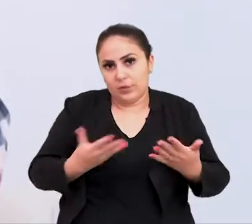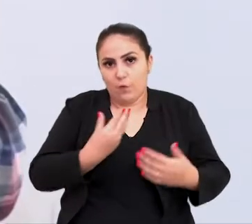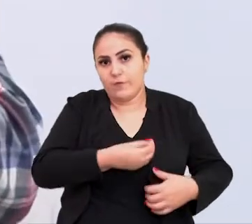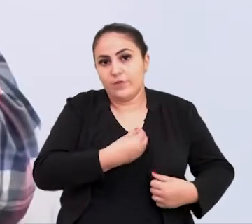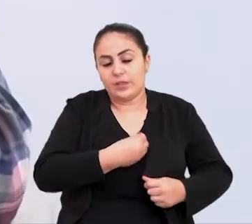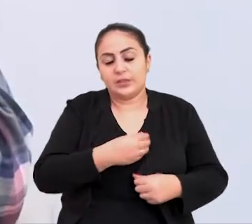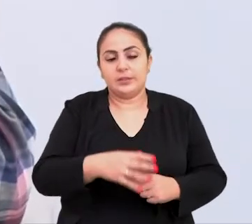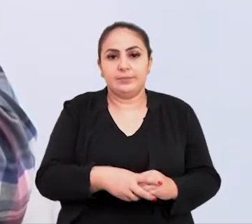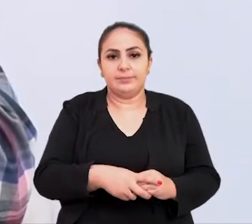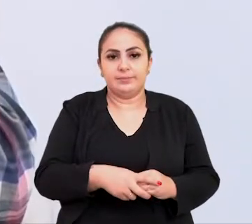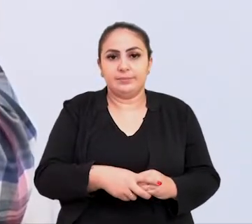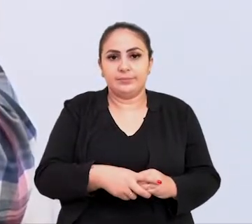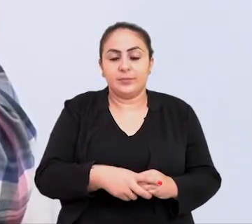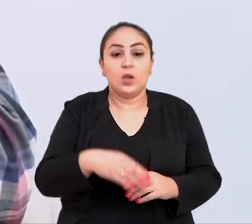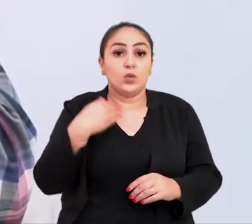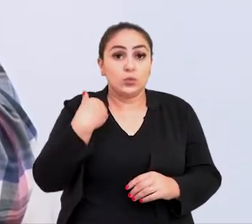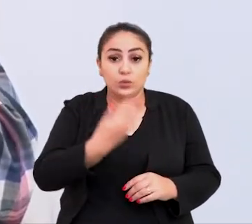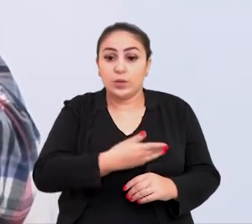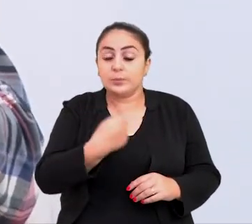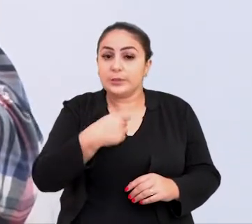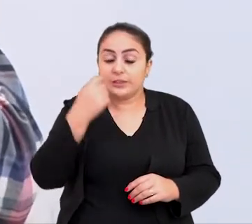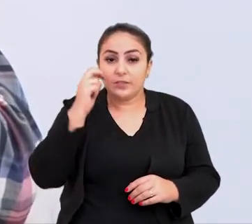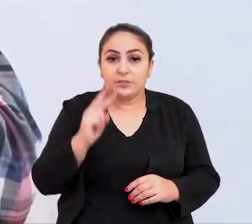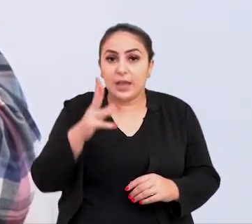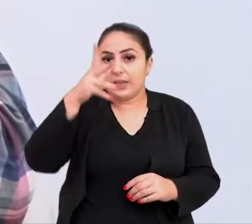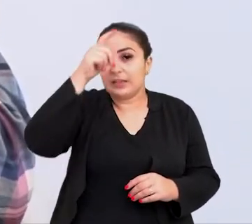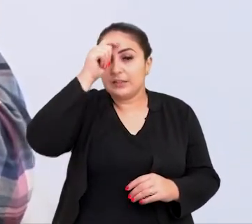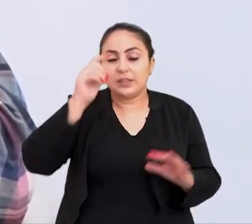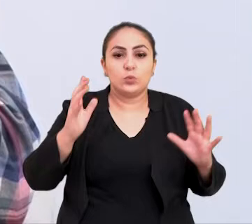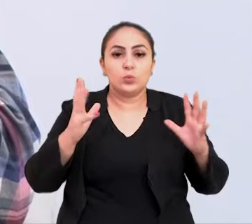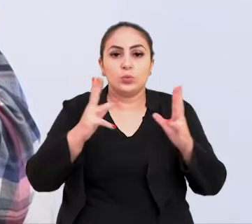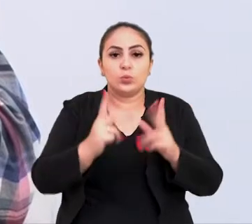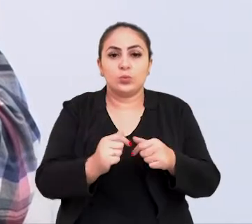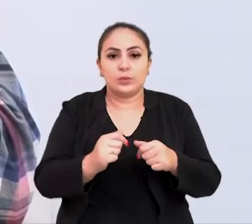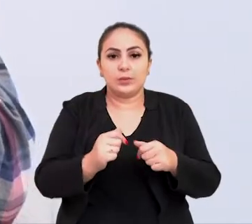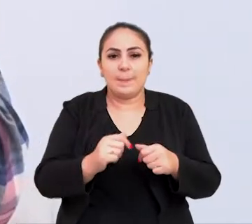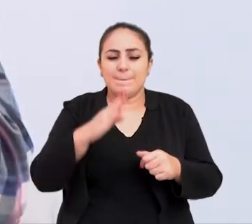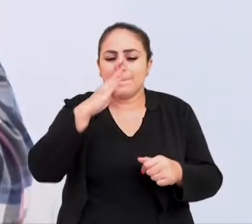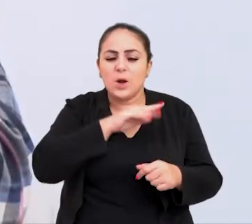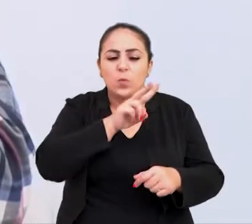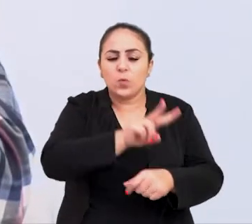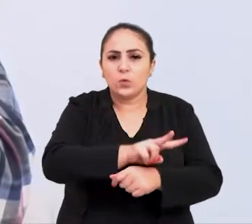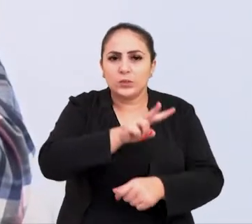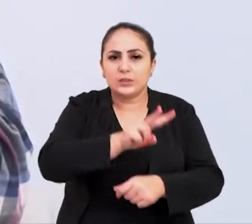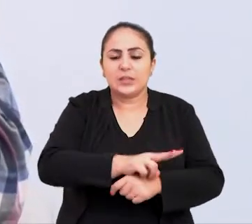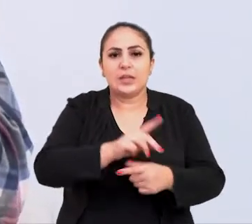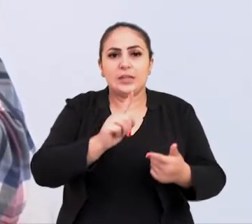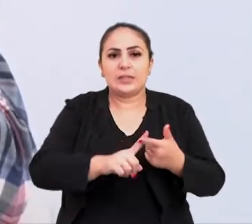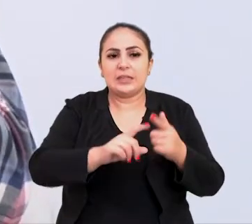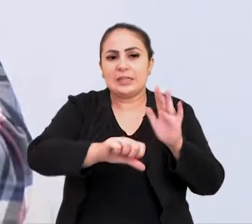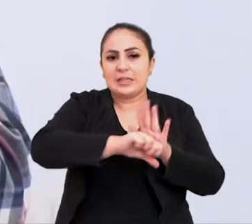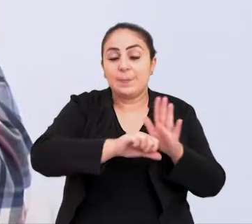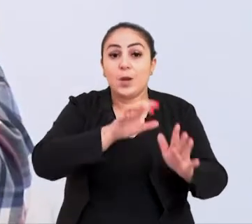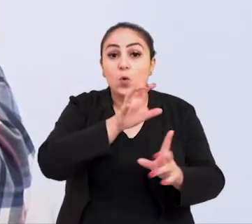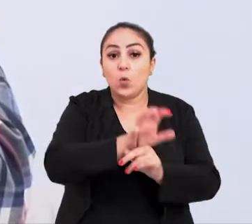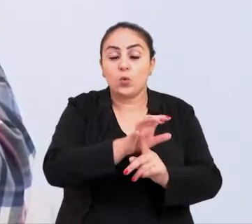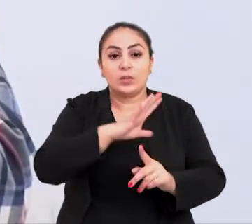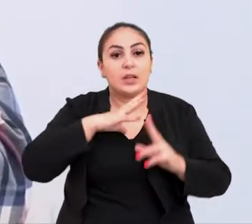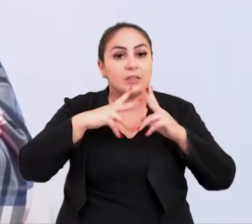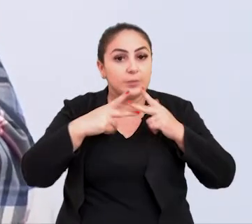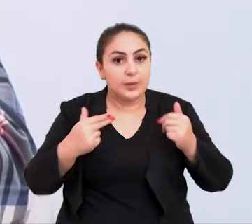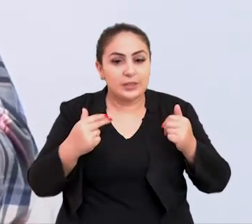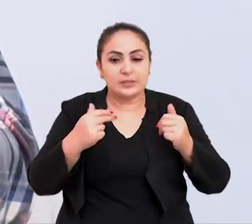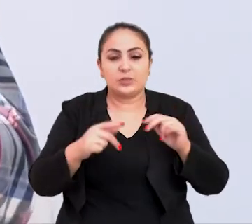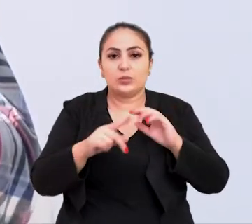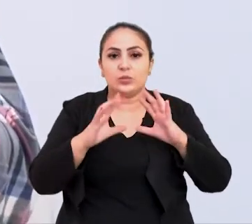natureza, enfim, a gente tem que ver que maus tratos, crime contra os